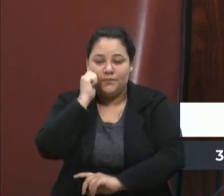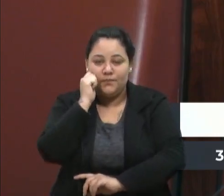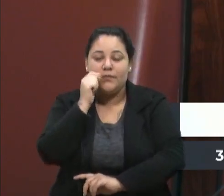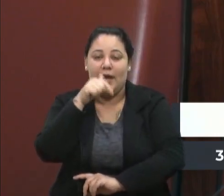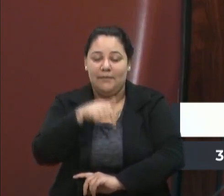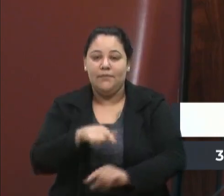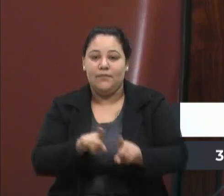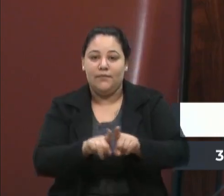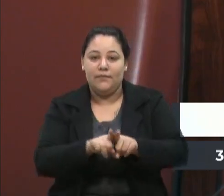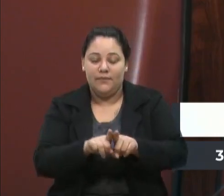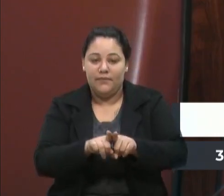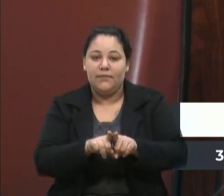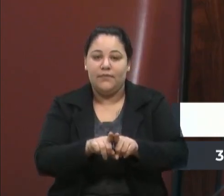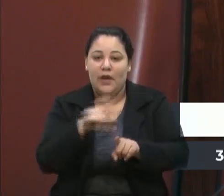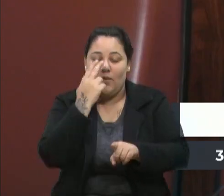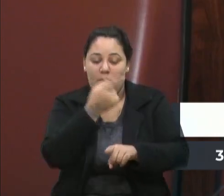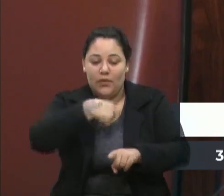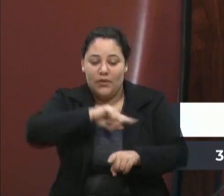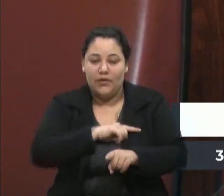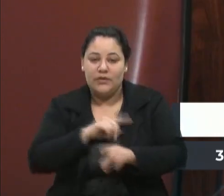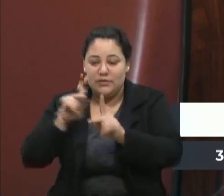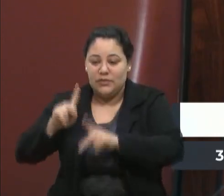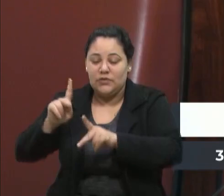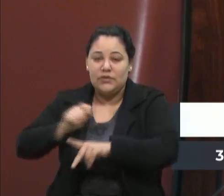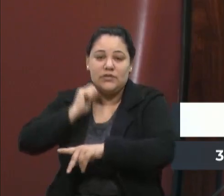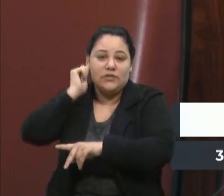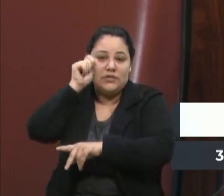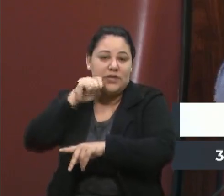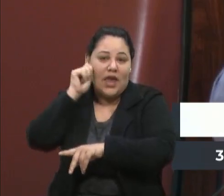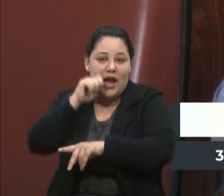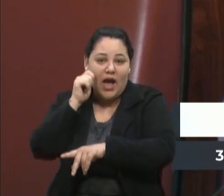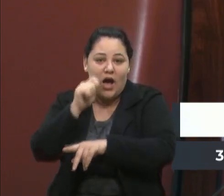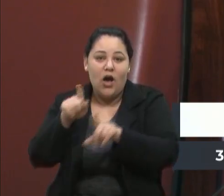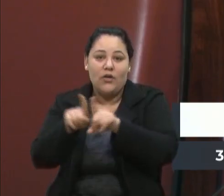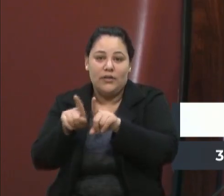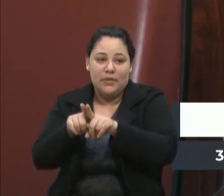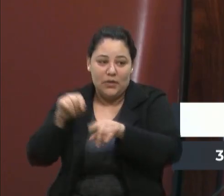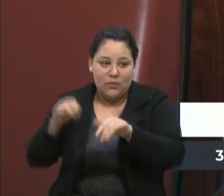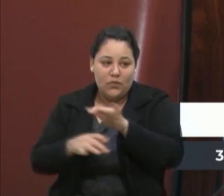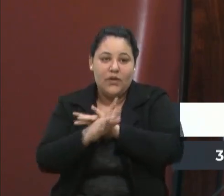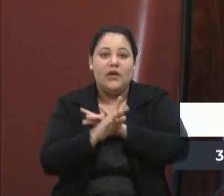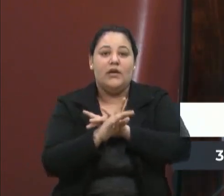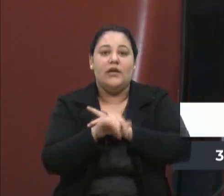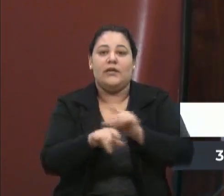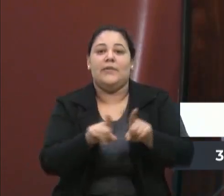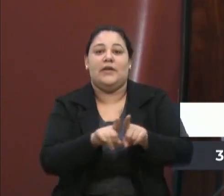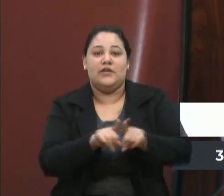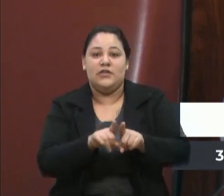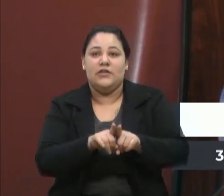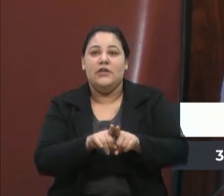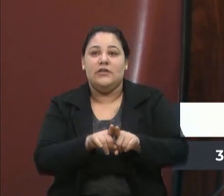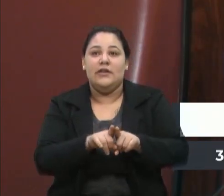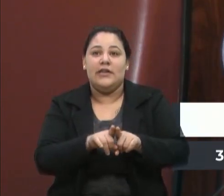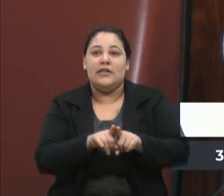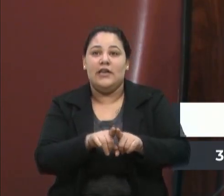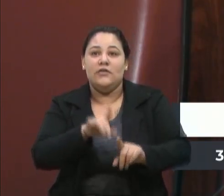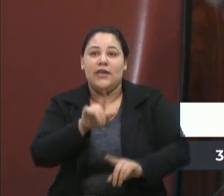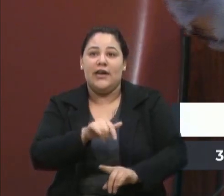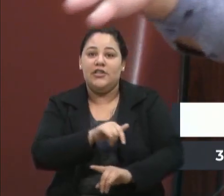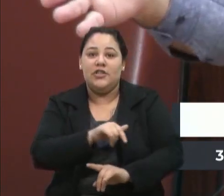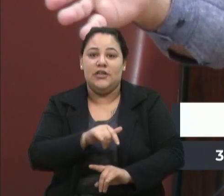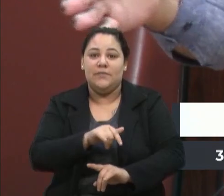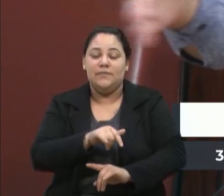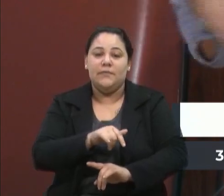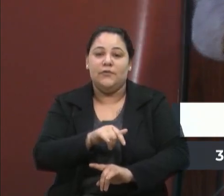Caxias e pessoas de outros estados têm mais uma opção. Até, vereador, seria oportuno, talvez,